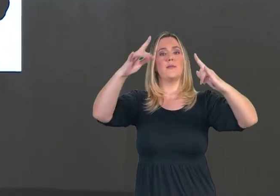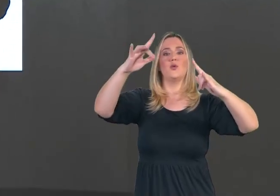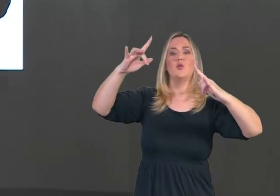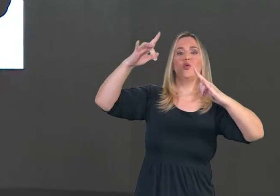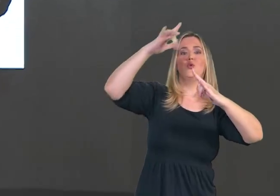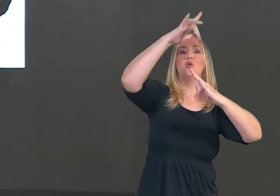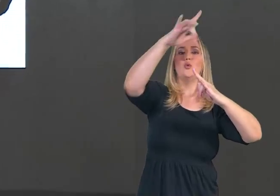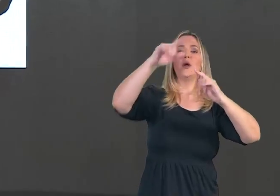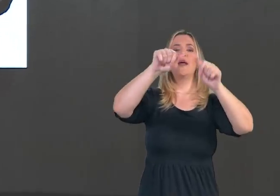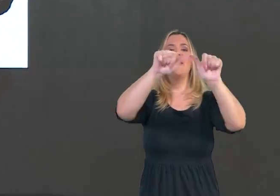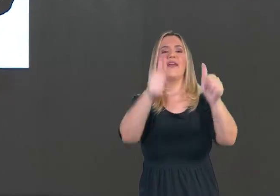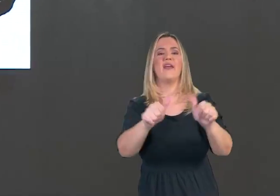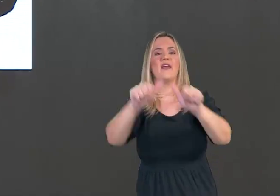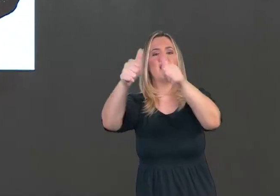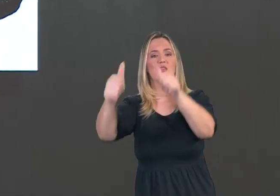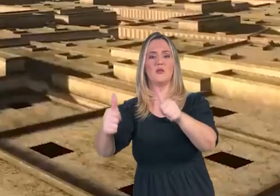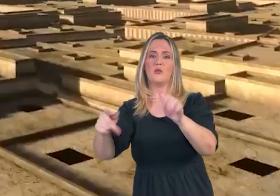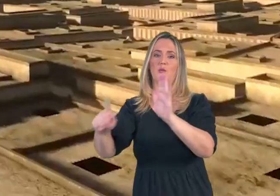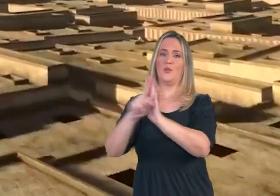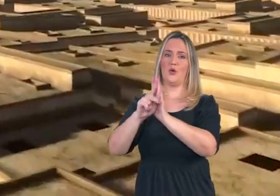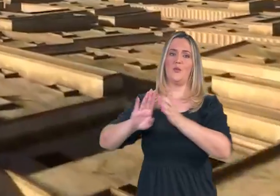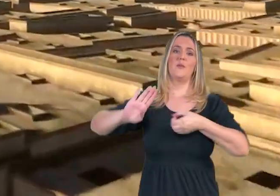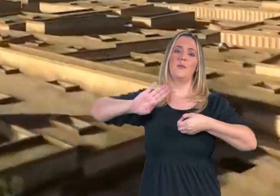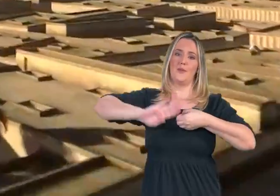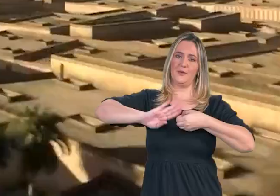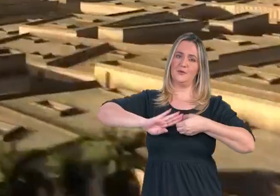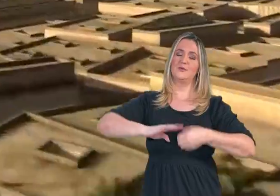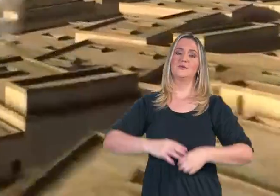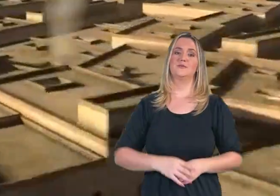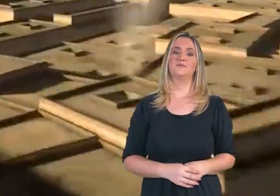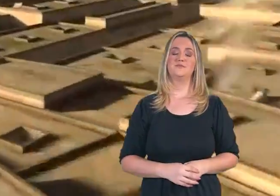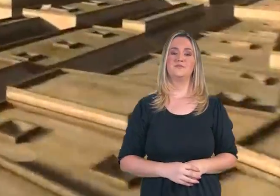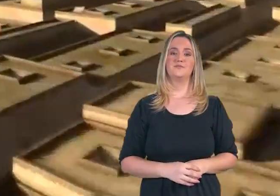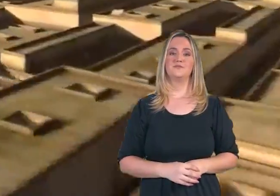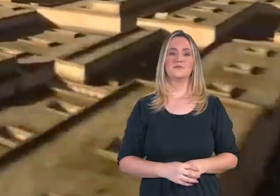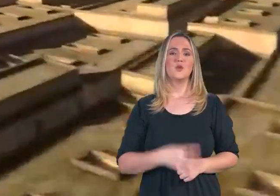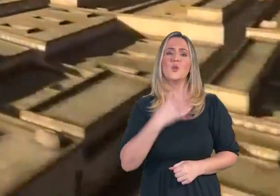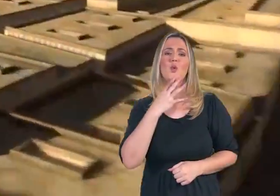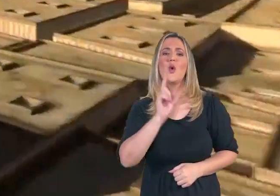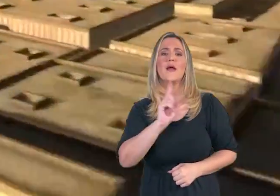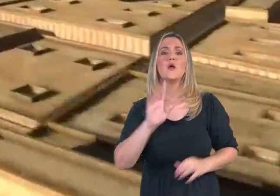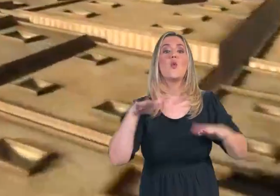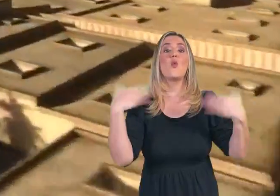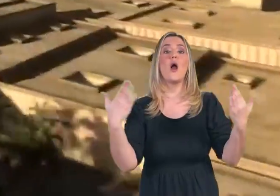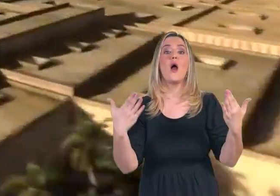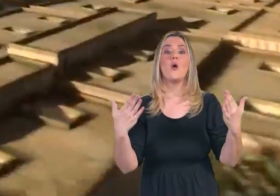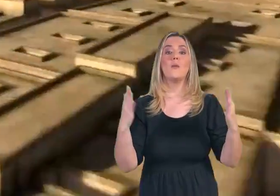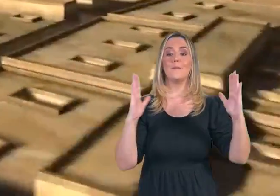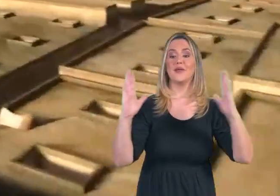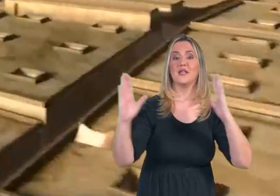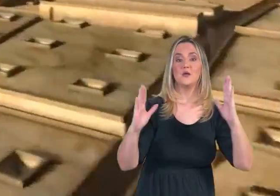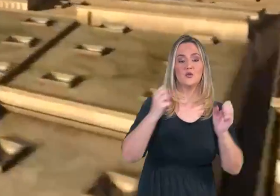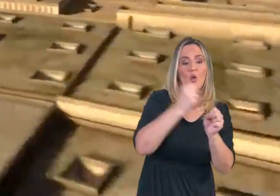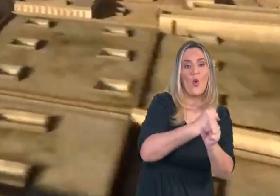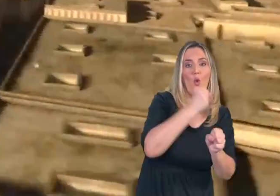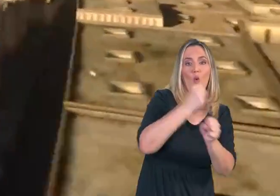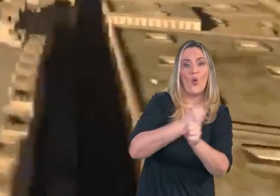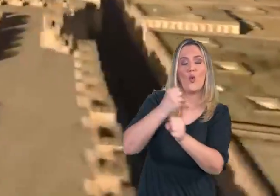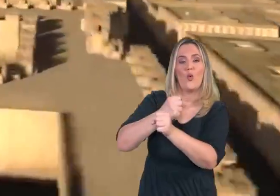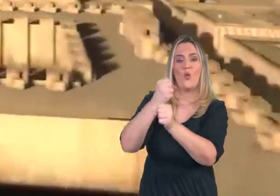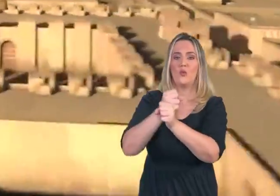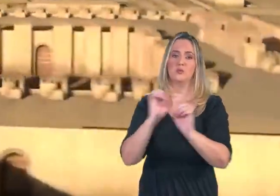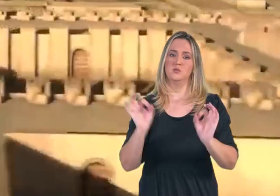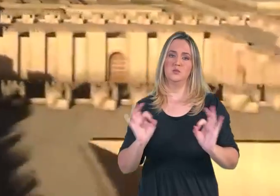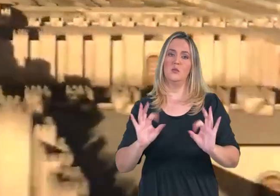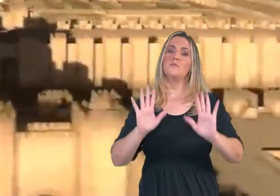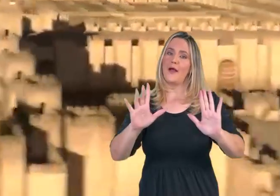UNASP, que eu fiz menção no programa anterior. Não se conhece a época exata da construção do templo do Entemenank. Há